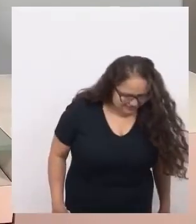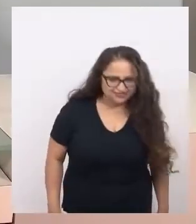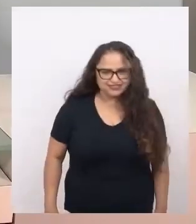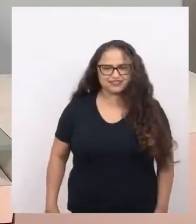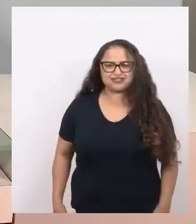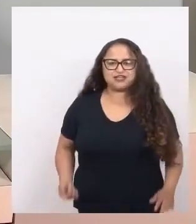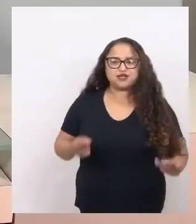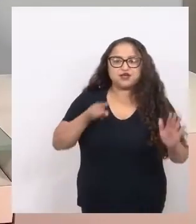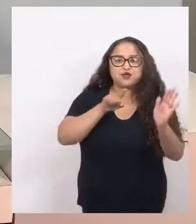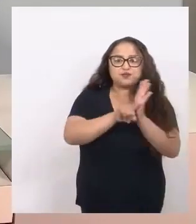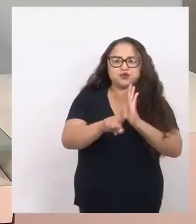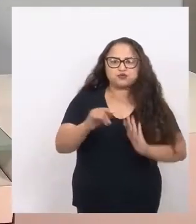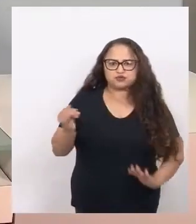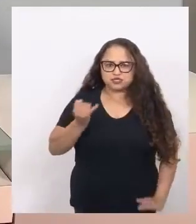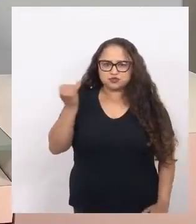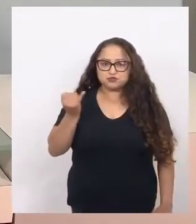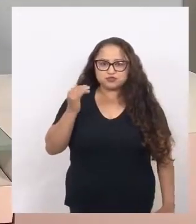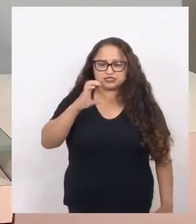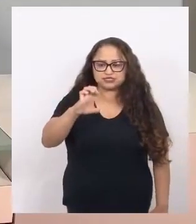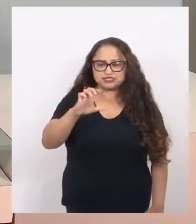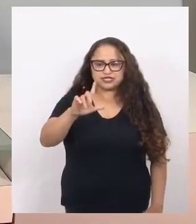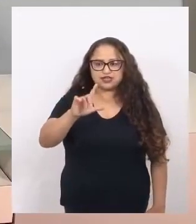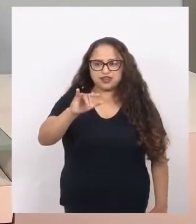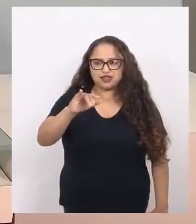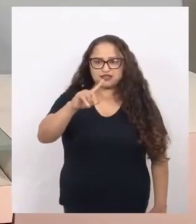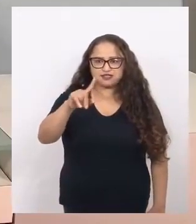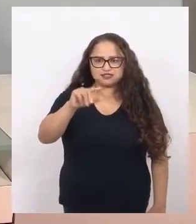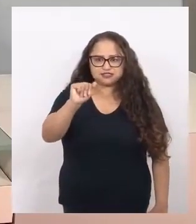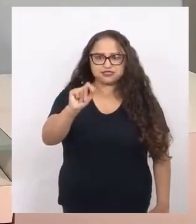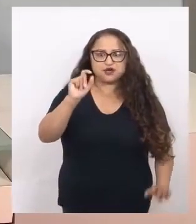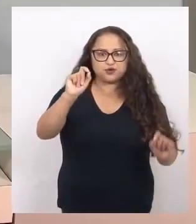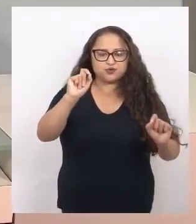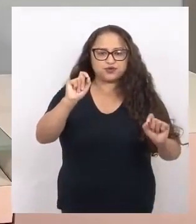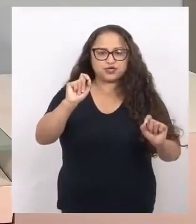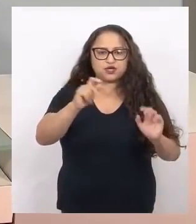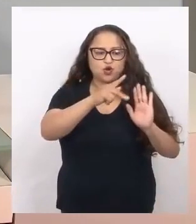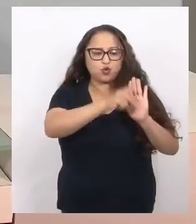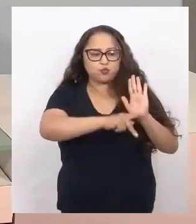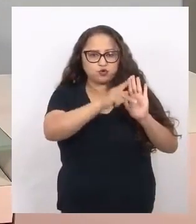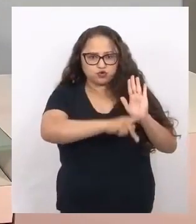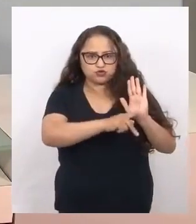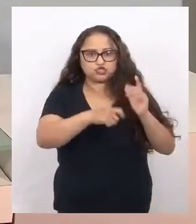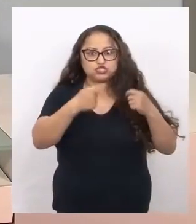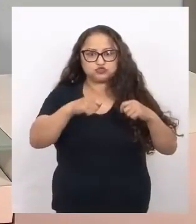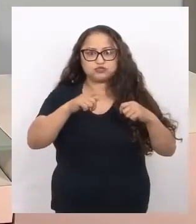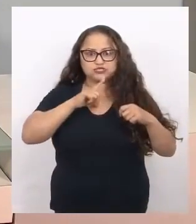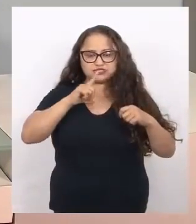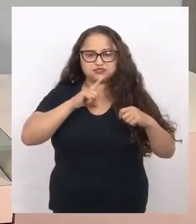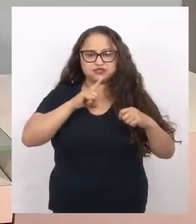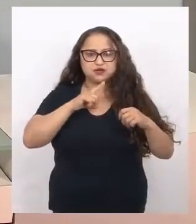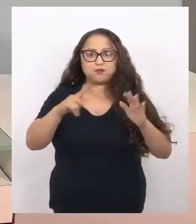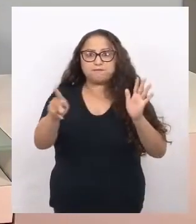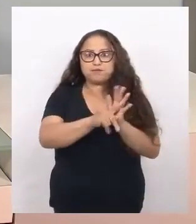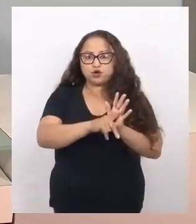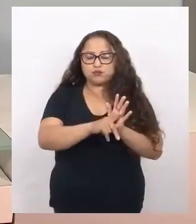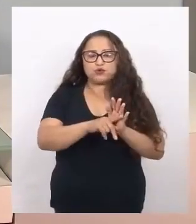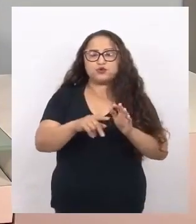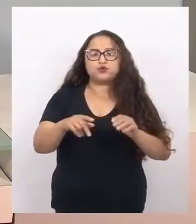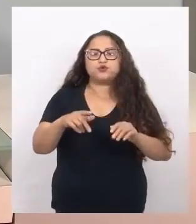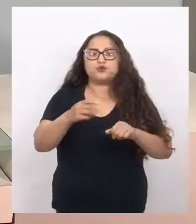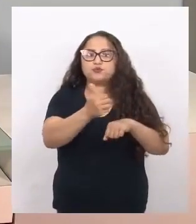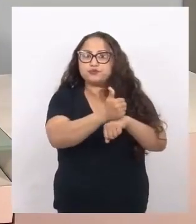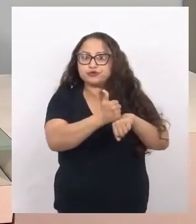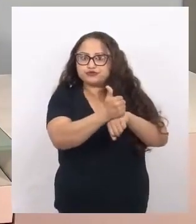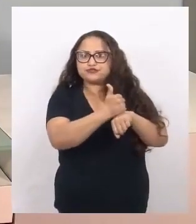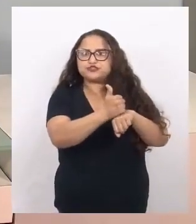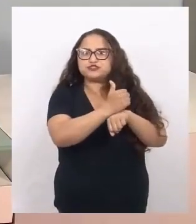da Elisa, Thaís, que é se os projetos no dia 29 devem ser atribuídos para os professores efetivos. Não, aqui a